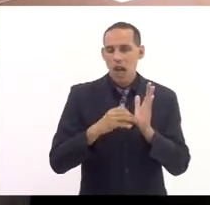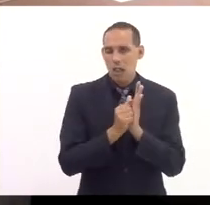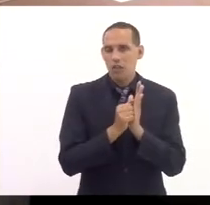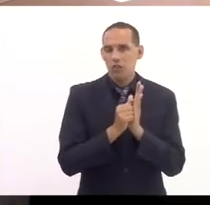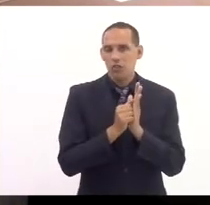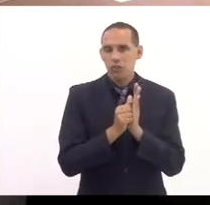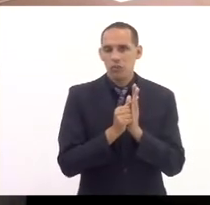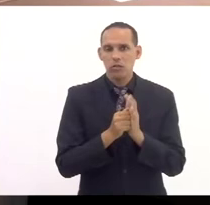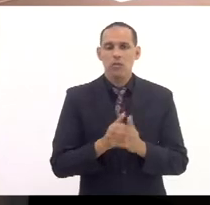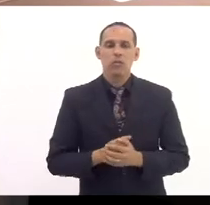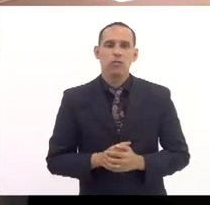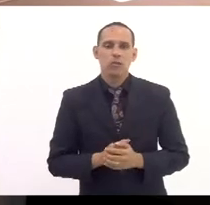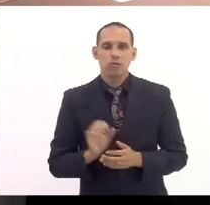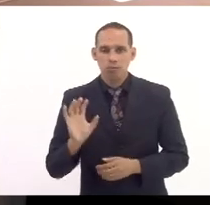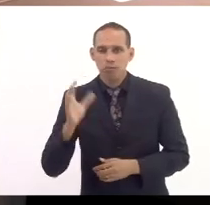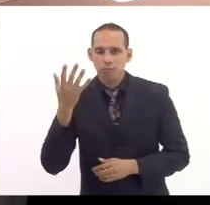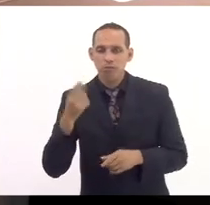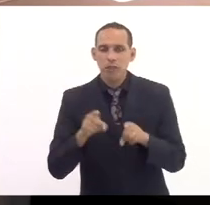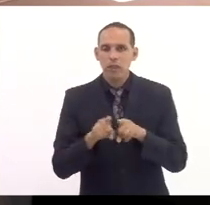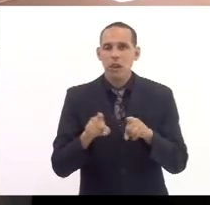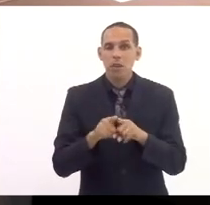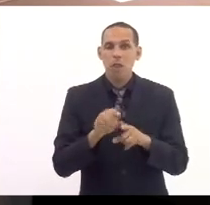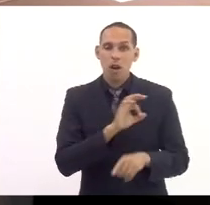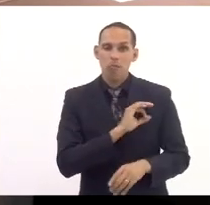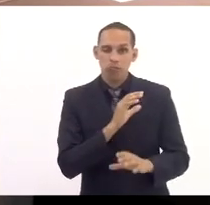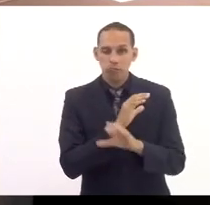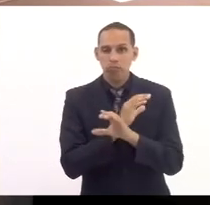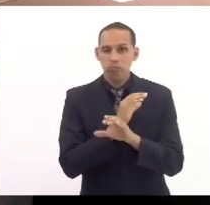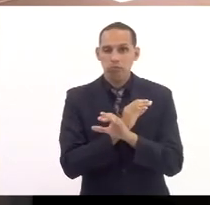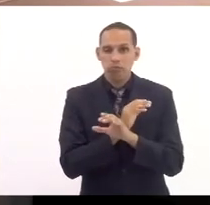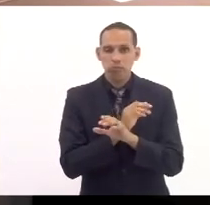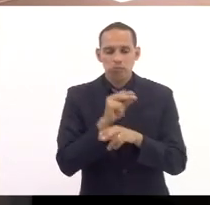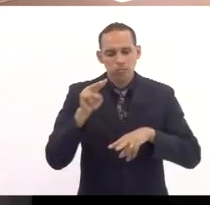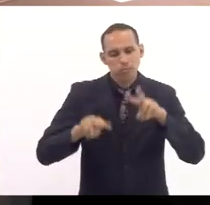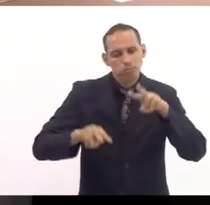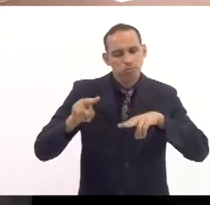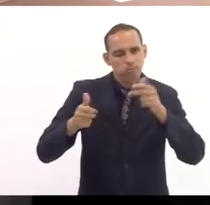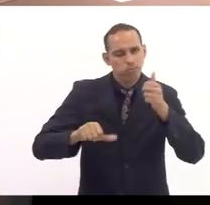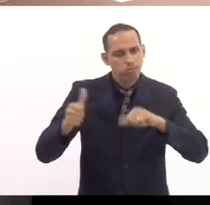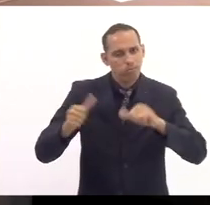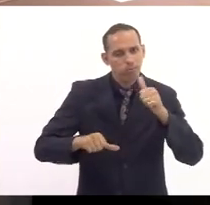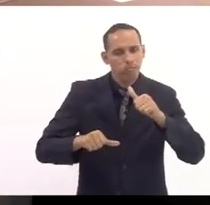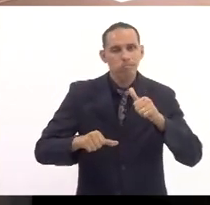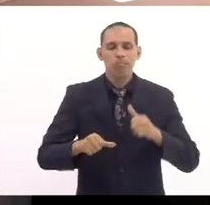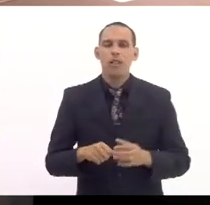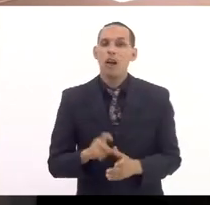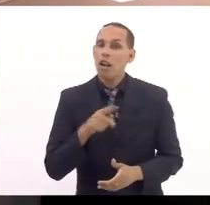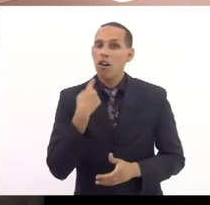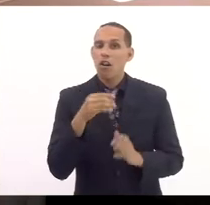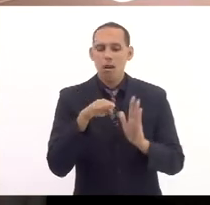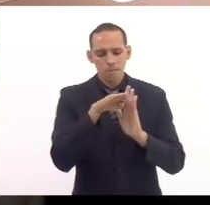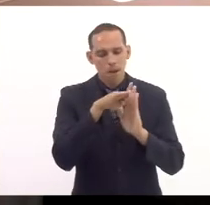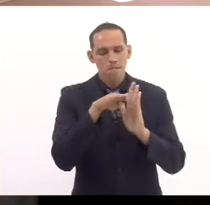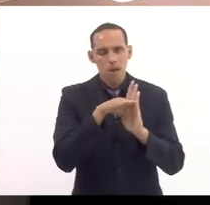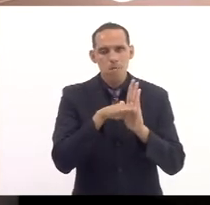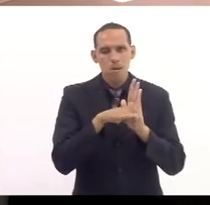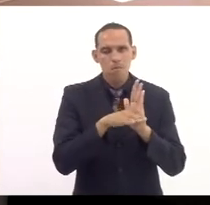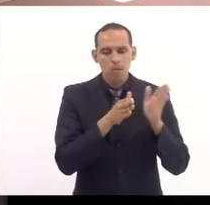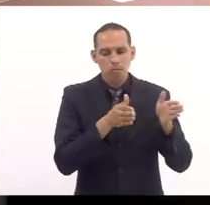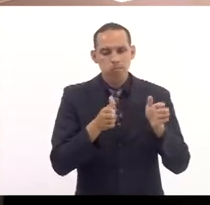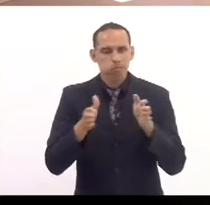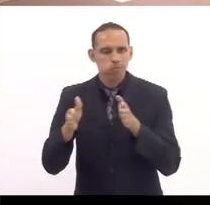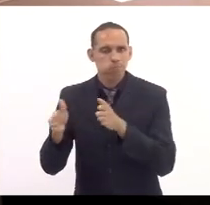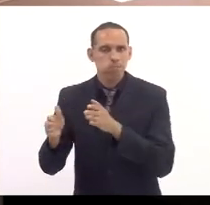apreciação pela Polícia Civil. E, dentro do nosso organograma, seria o